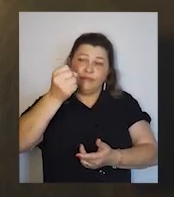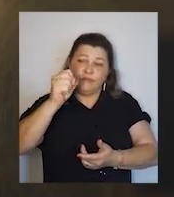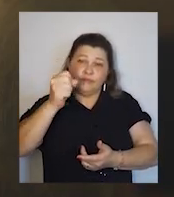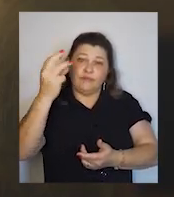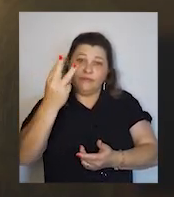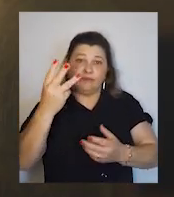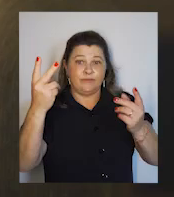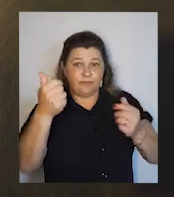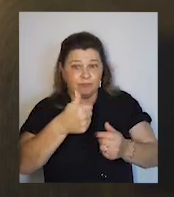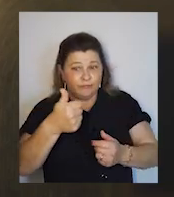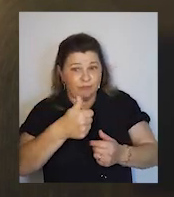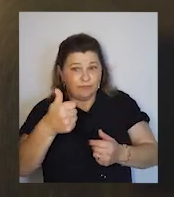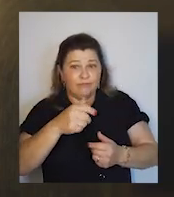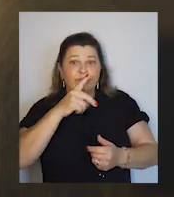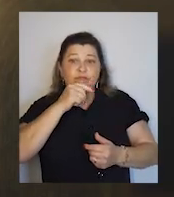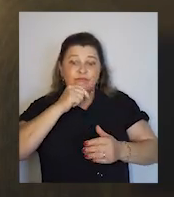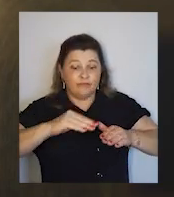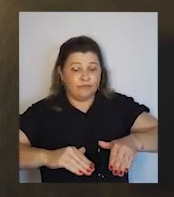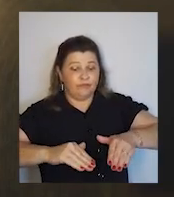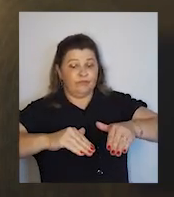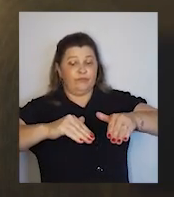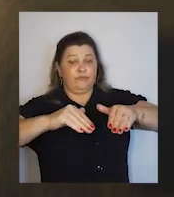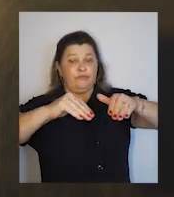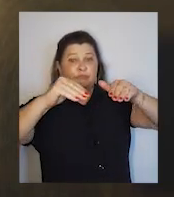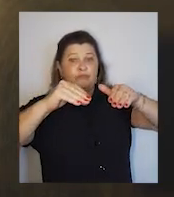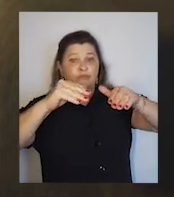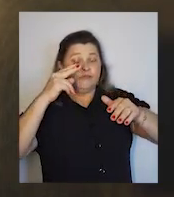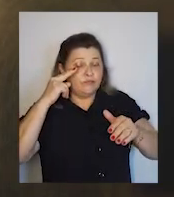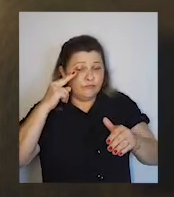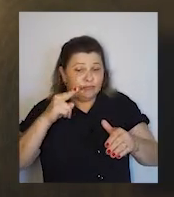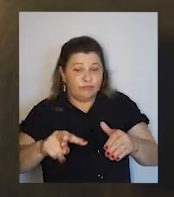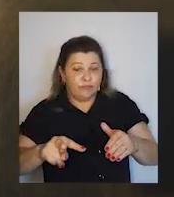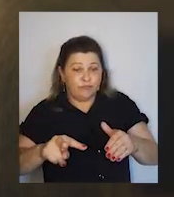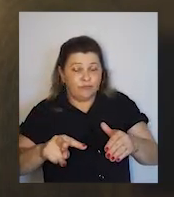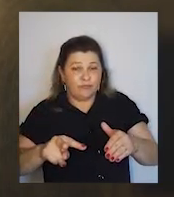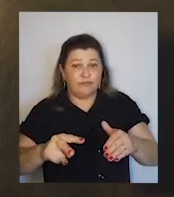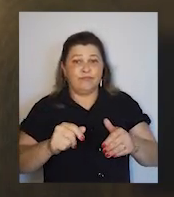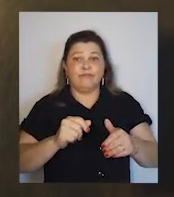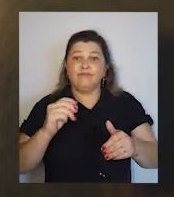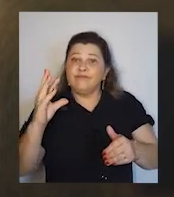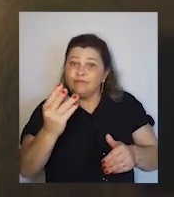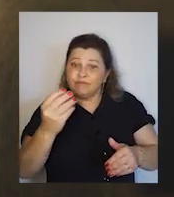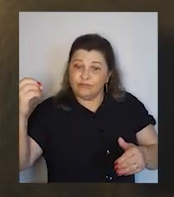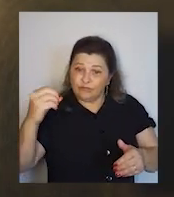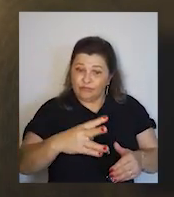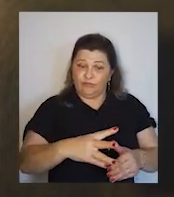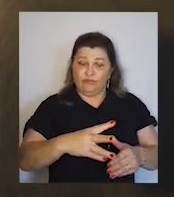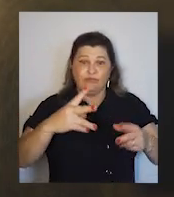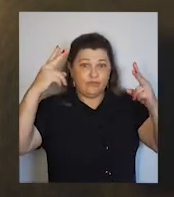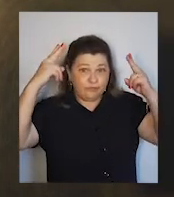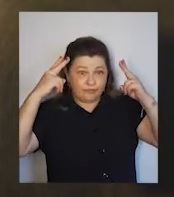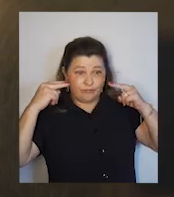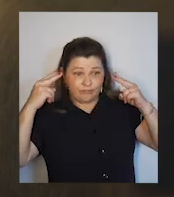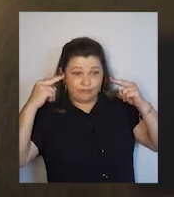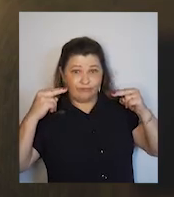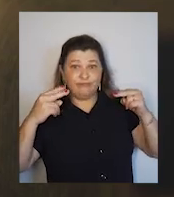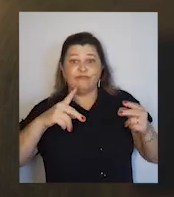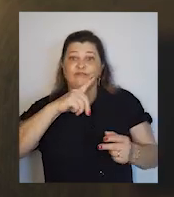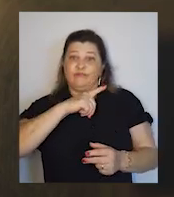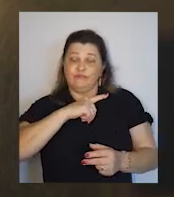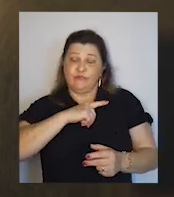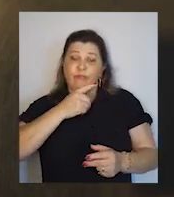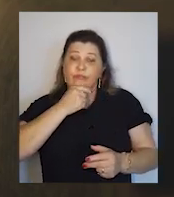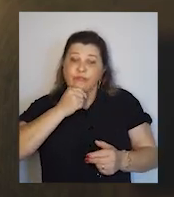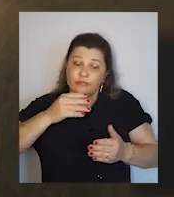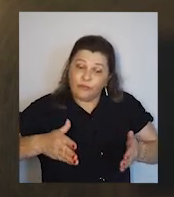a primeira grande cheia que eu acompanhei. Esse vai ser o nosso novo normal. A gente tinha o